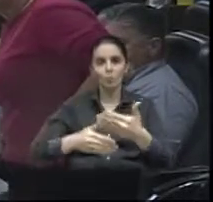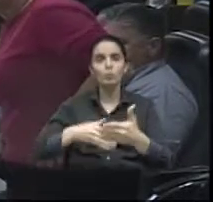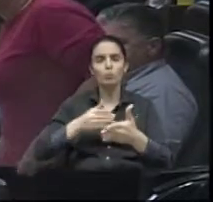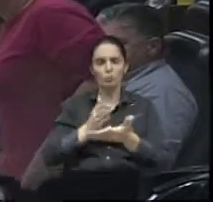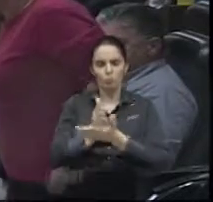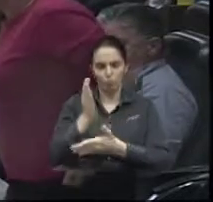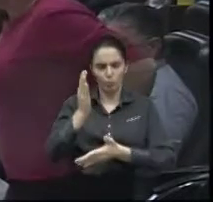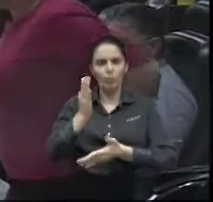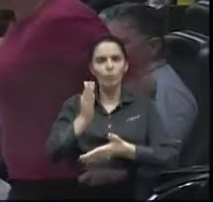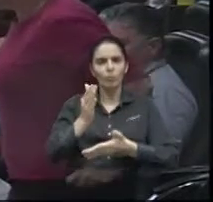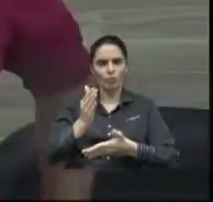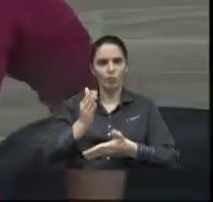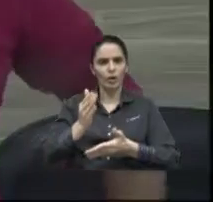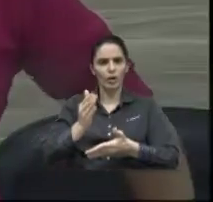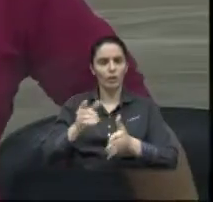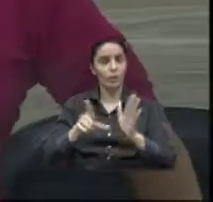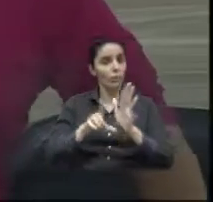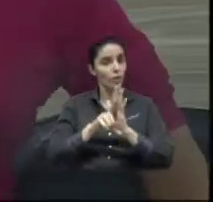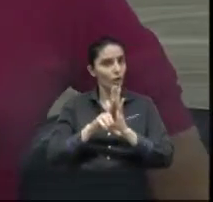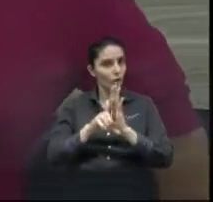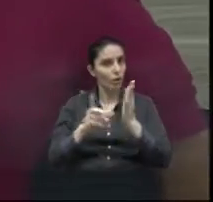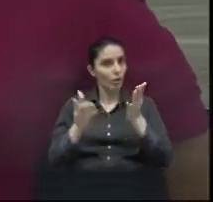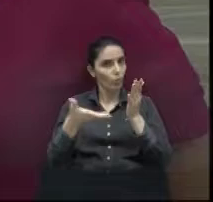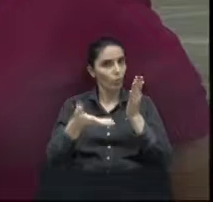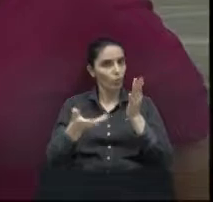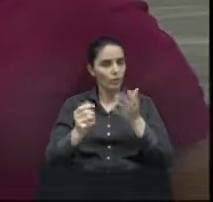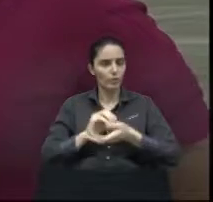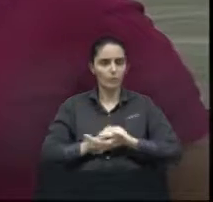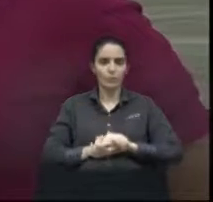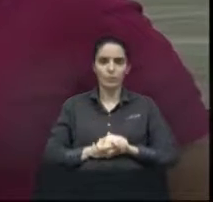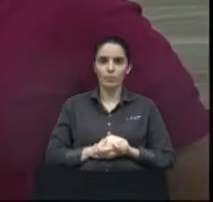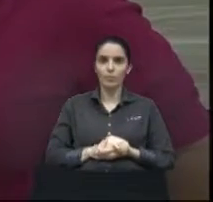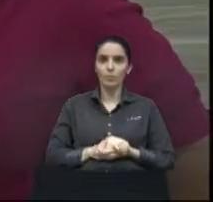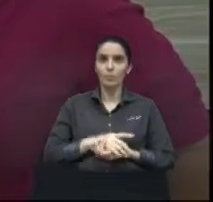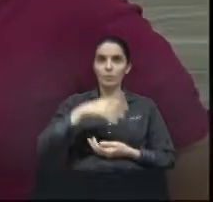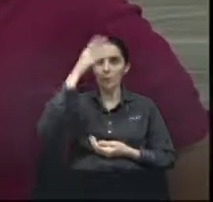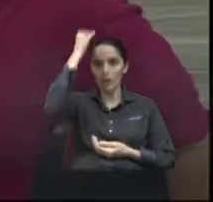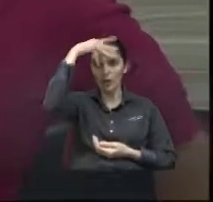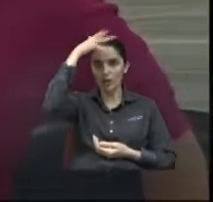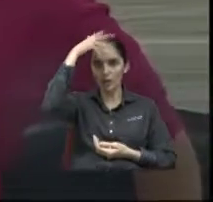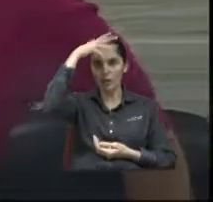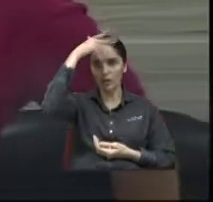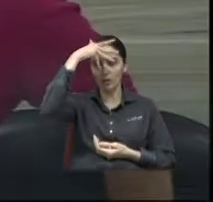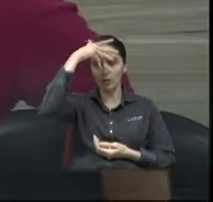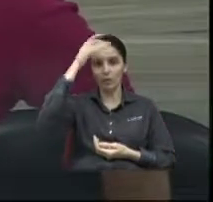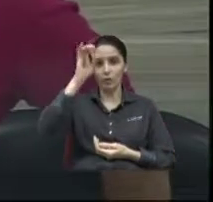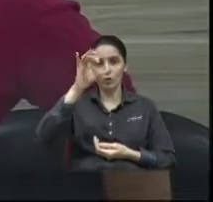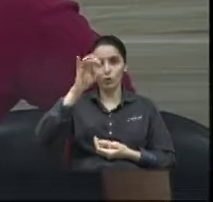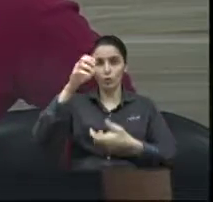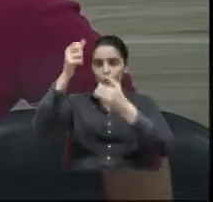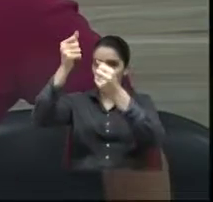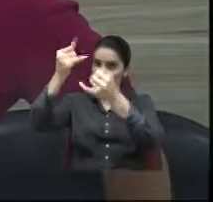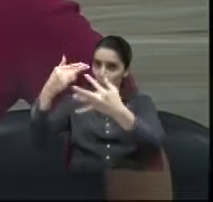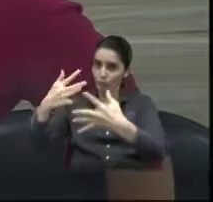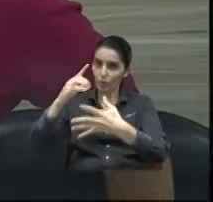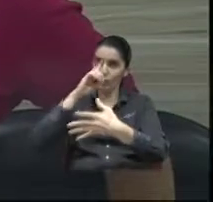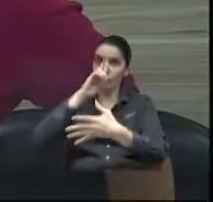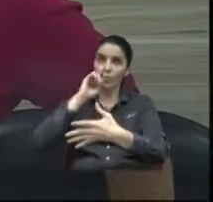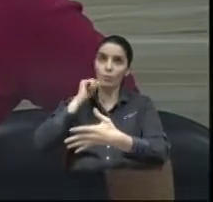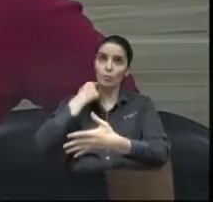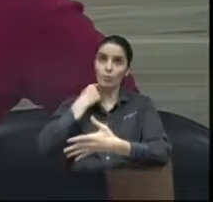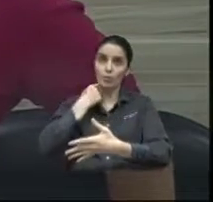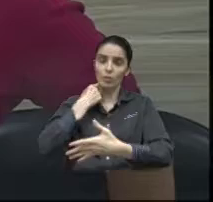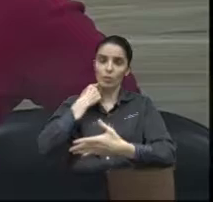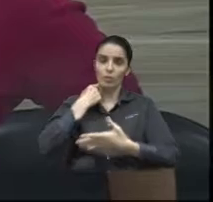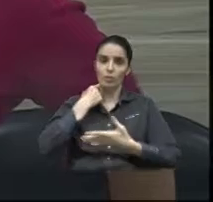virando lei na data de hoje. Então, o que faço aqui é simplesmente uma prestação de conta ao vereador Nilton, que não mudei de